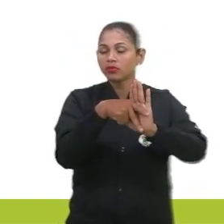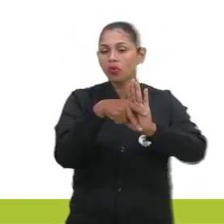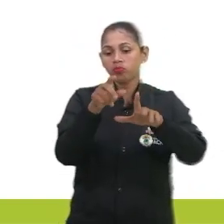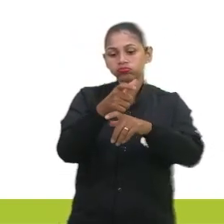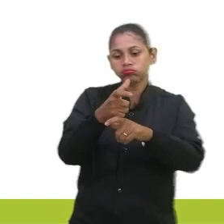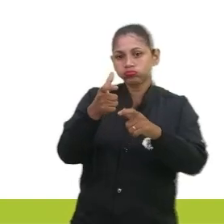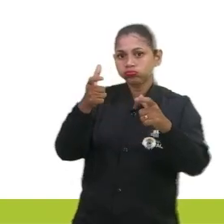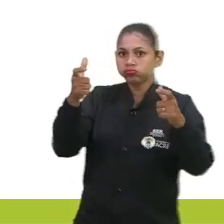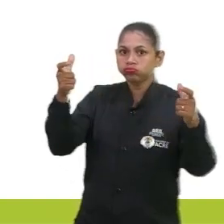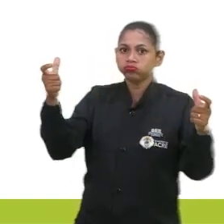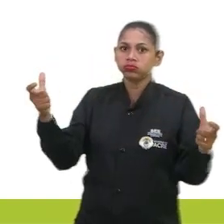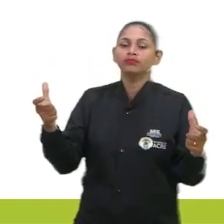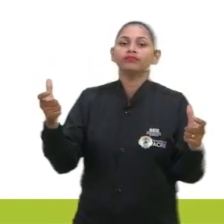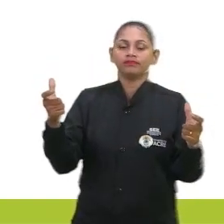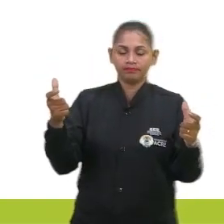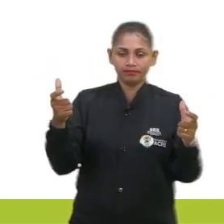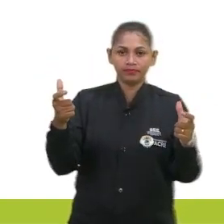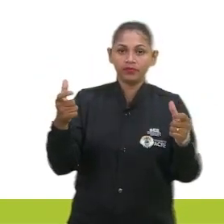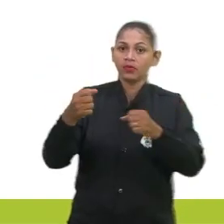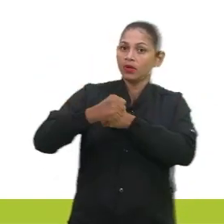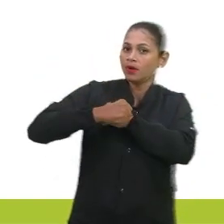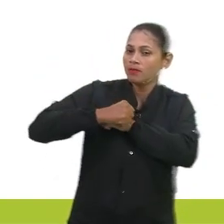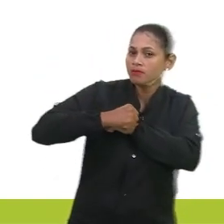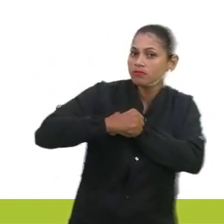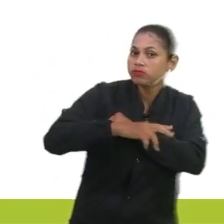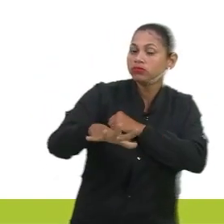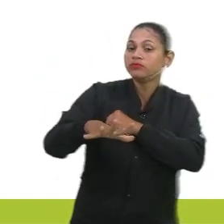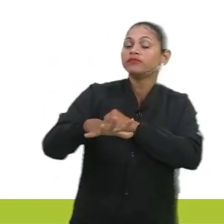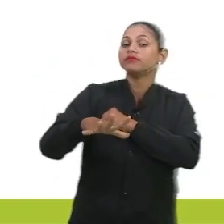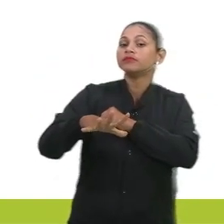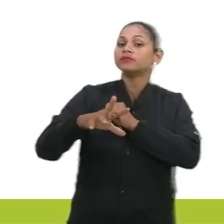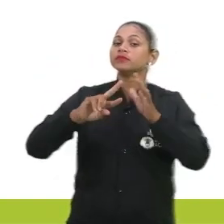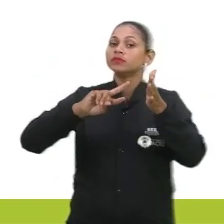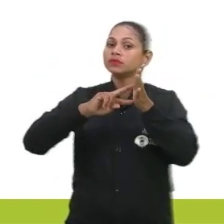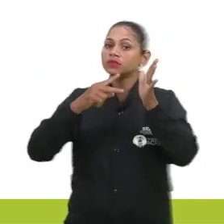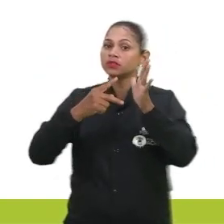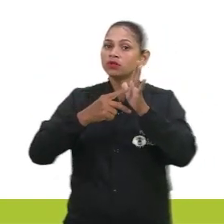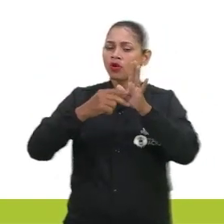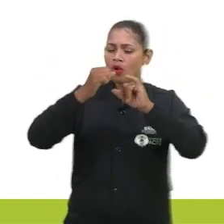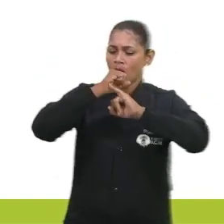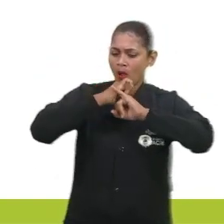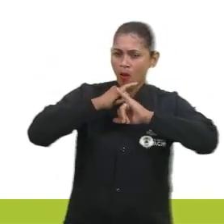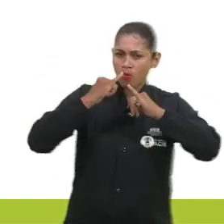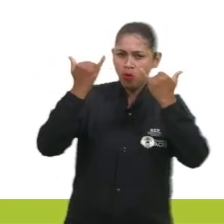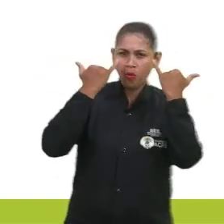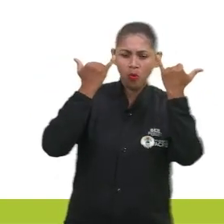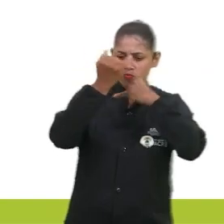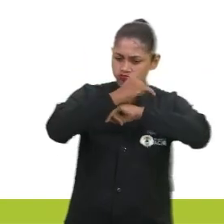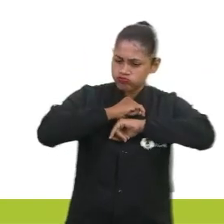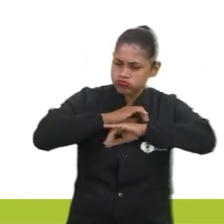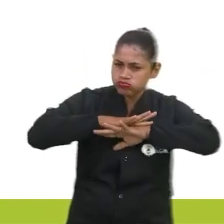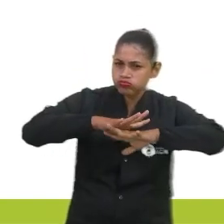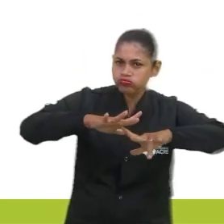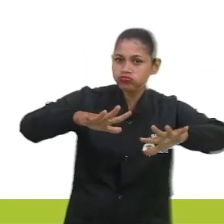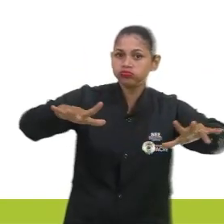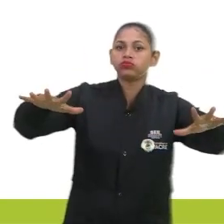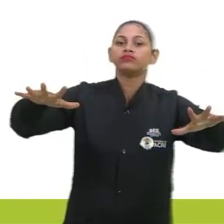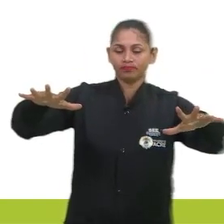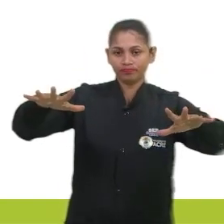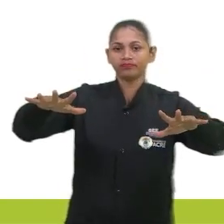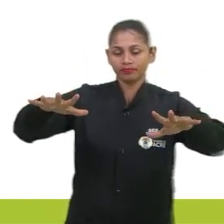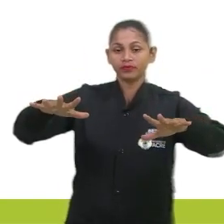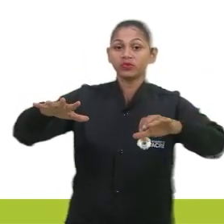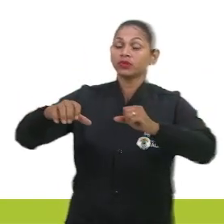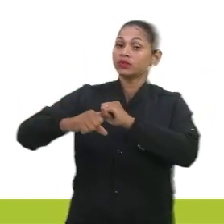maior. Mídia, o termo mídia significa propagação de informações. E as mídias que